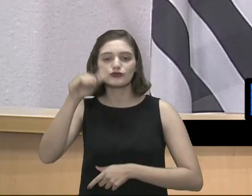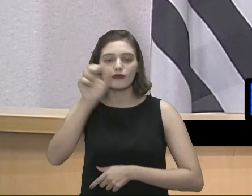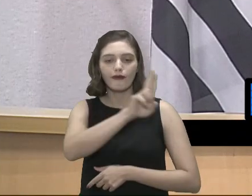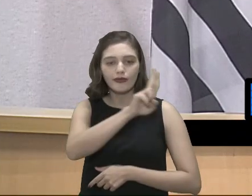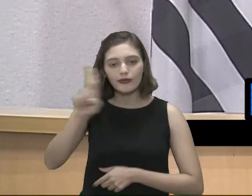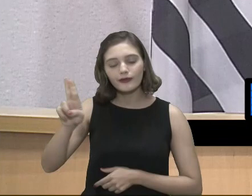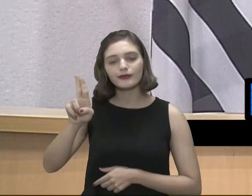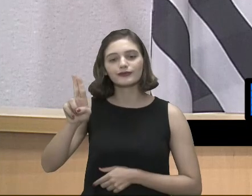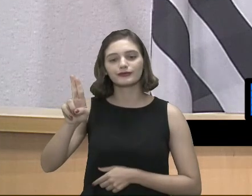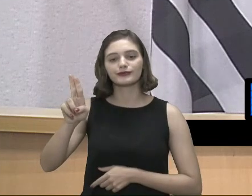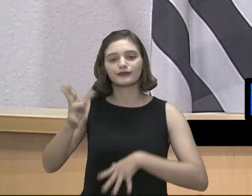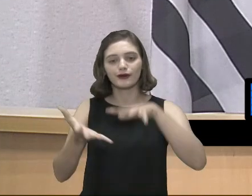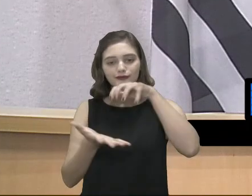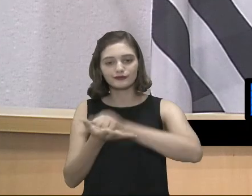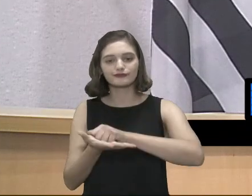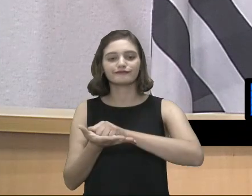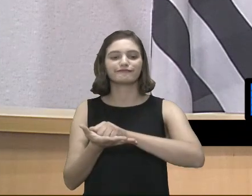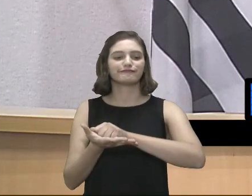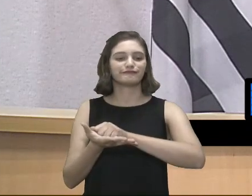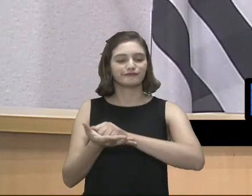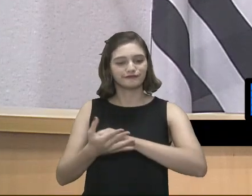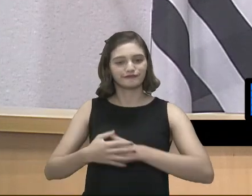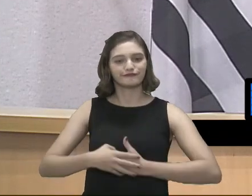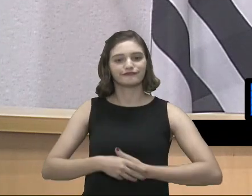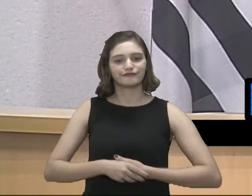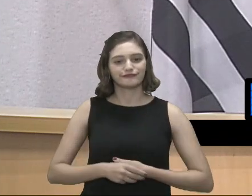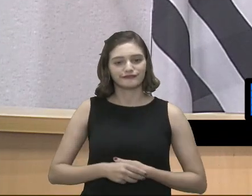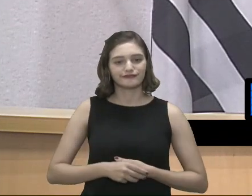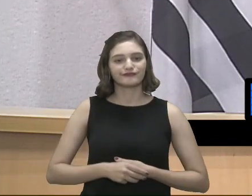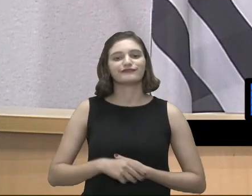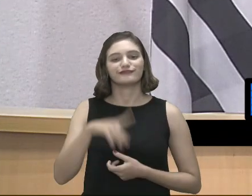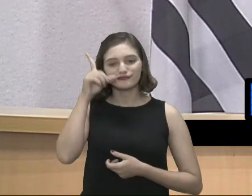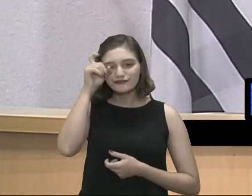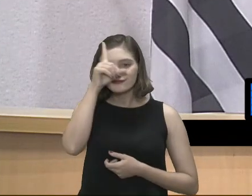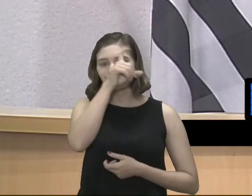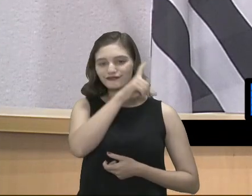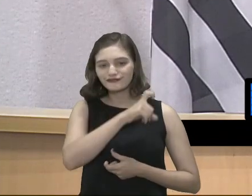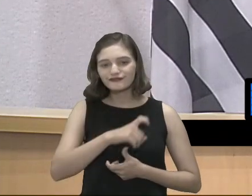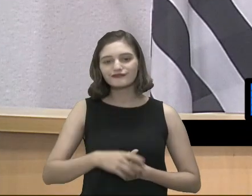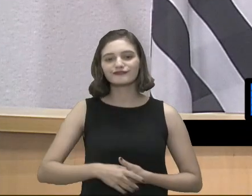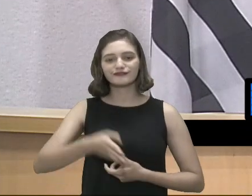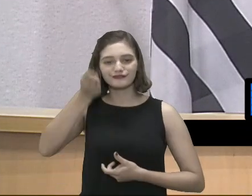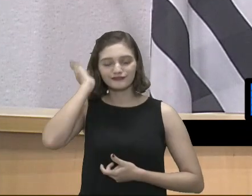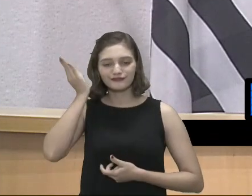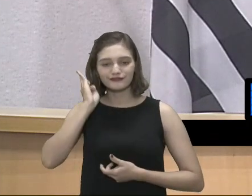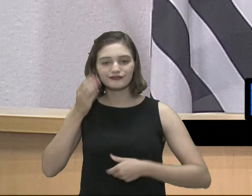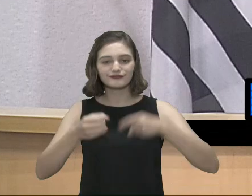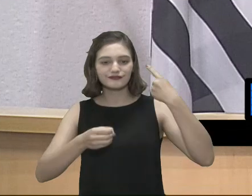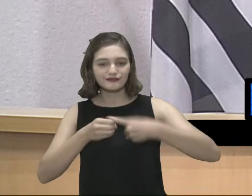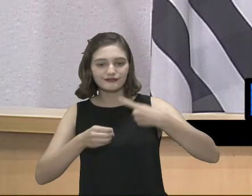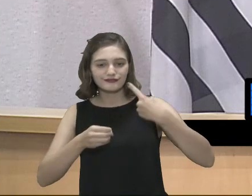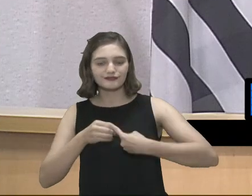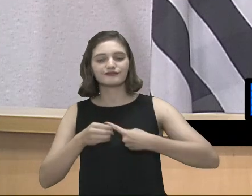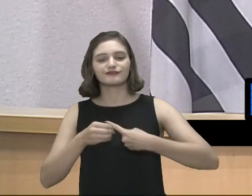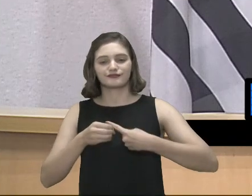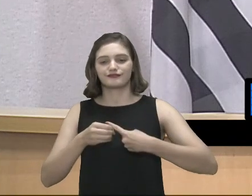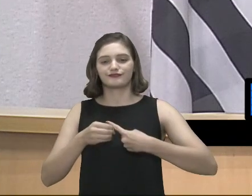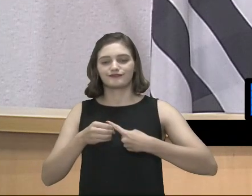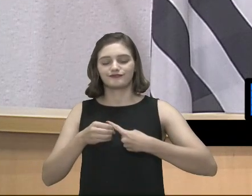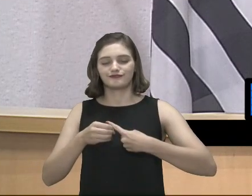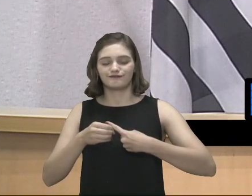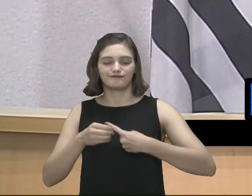nome de registro. É difícil. Taubaté é uma cidade muito